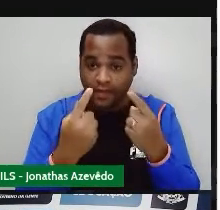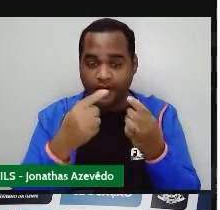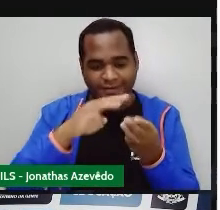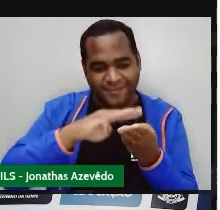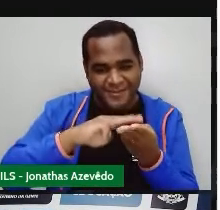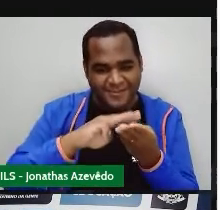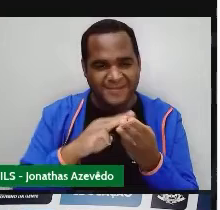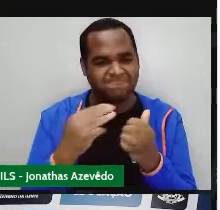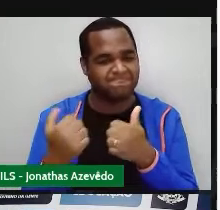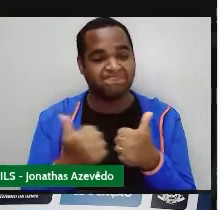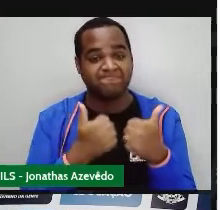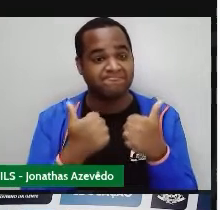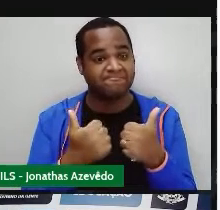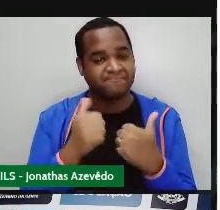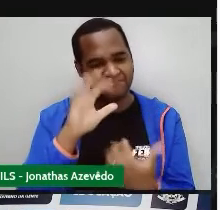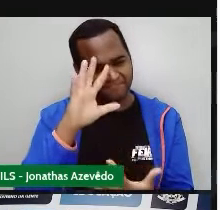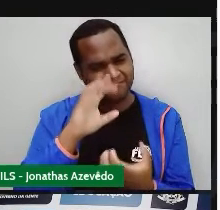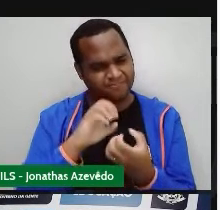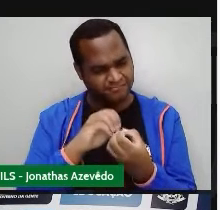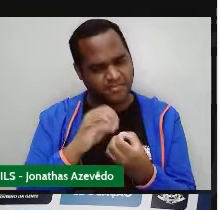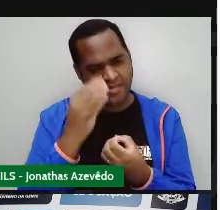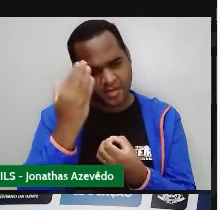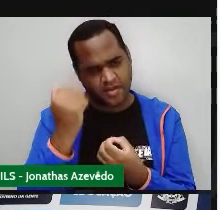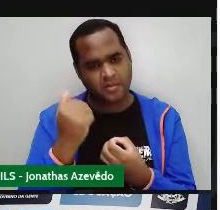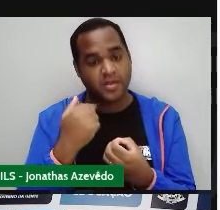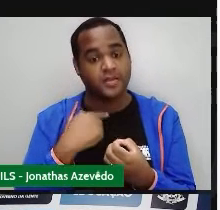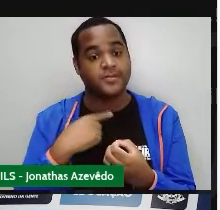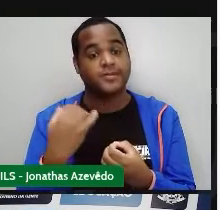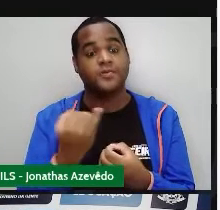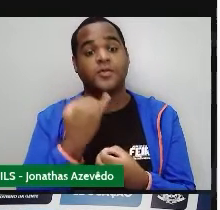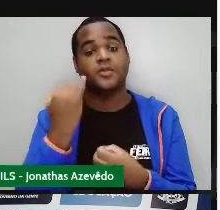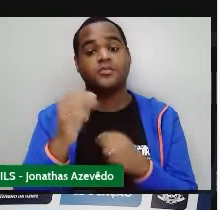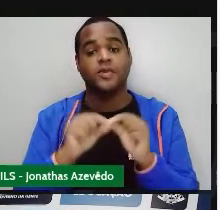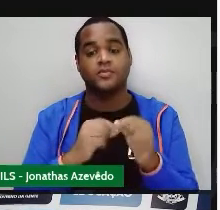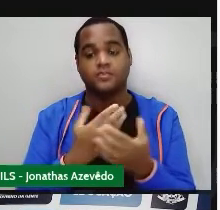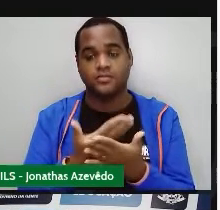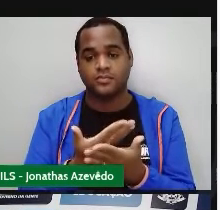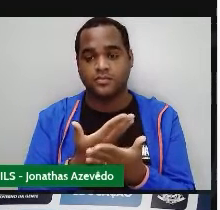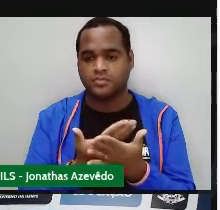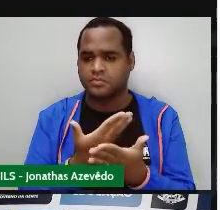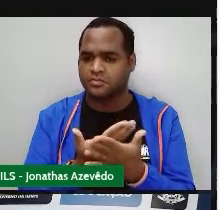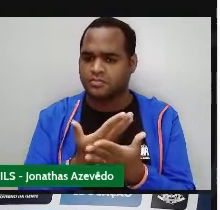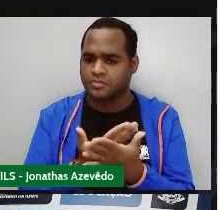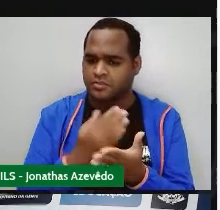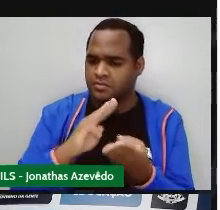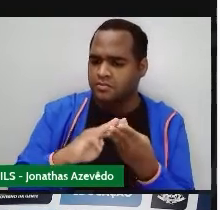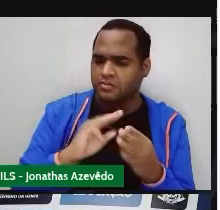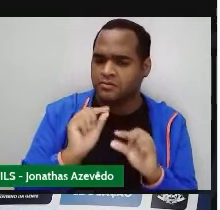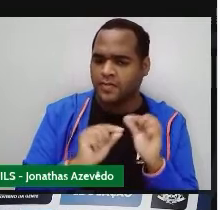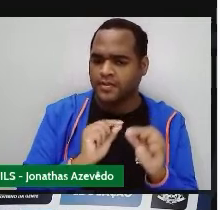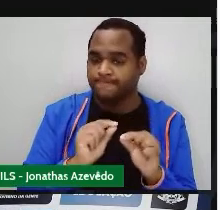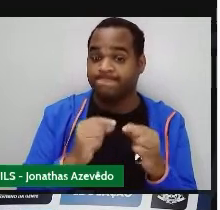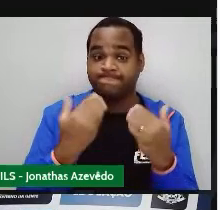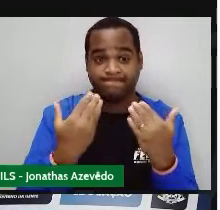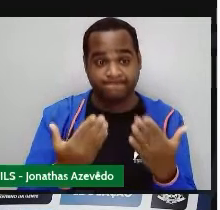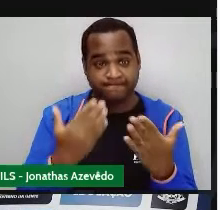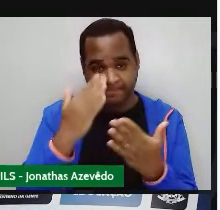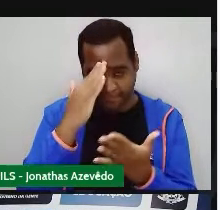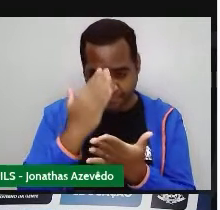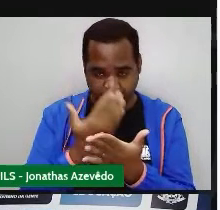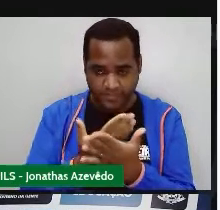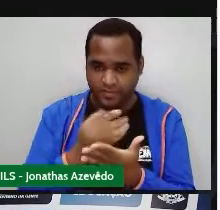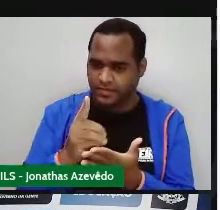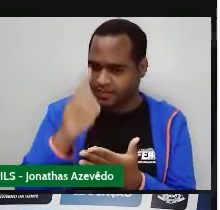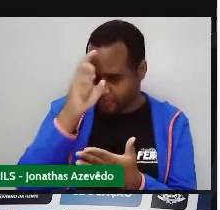dessa forma então eu concordo muito com isso então para quê que a gente estuda matemática eu acredito muito o que é para